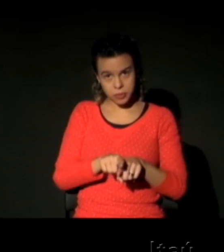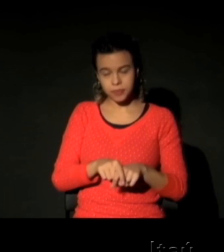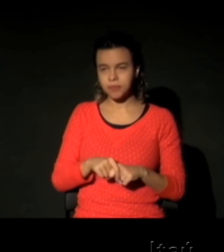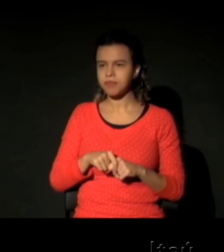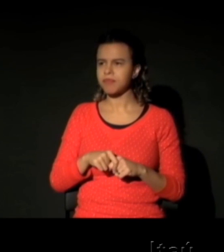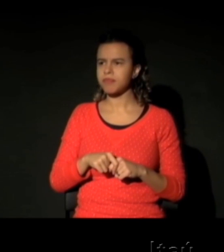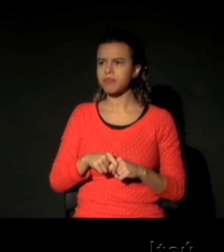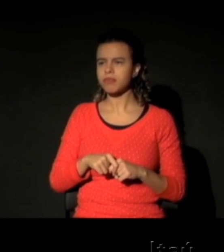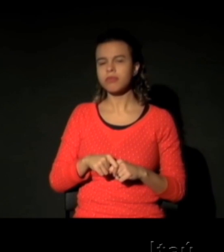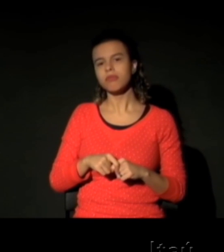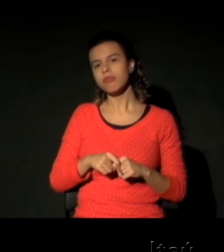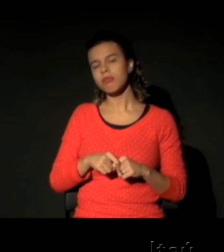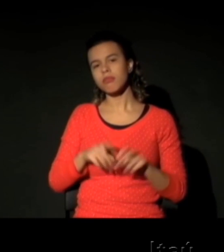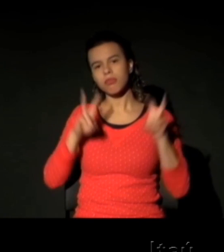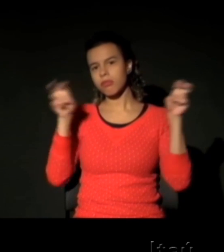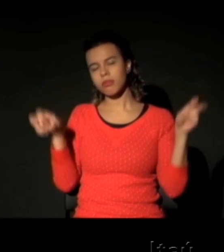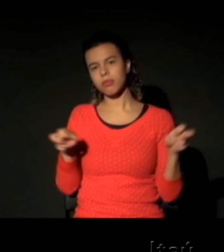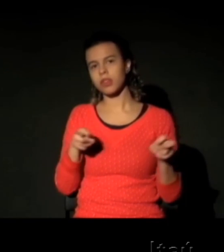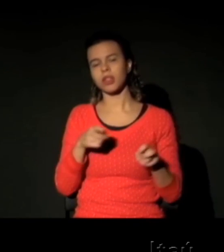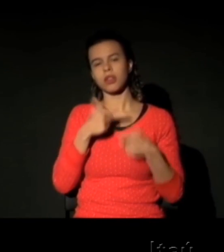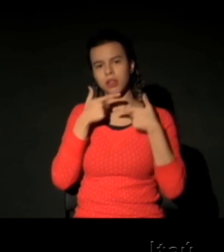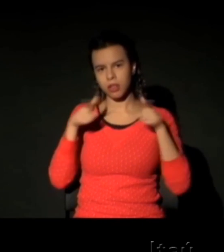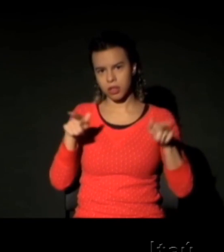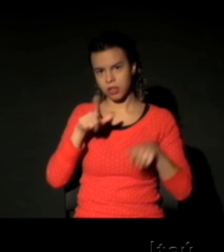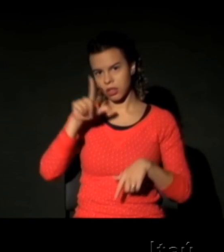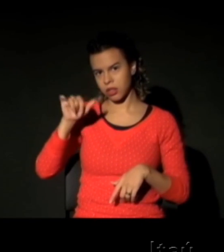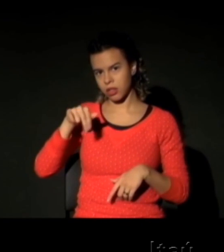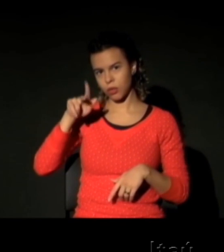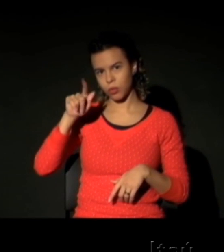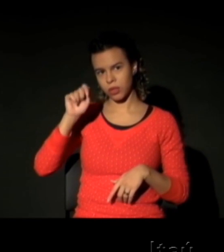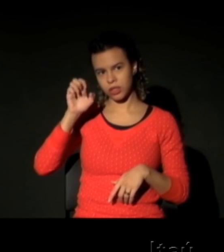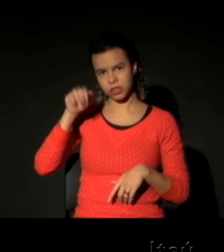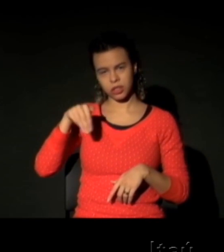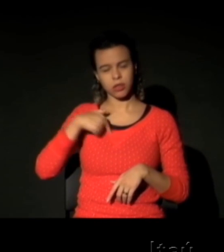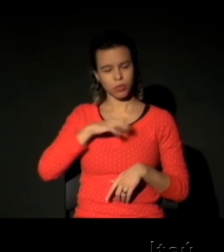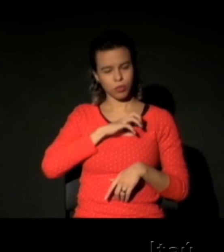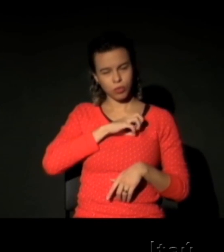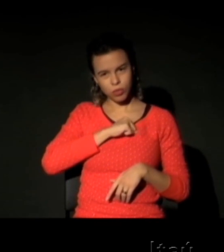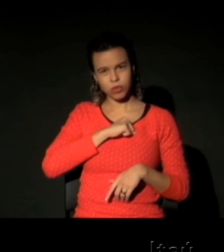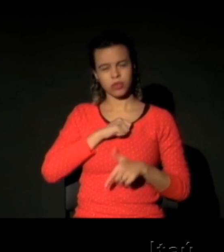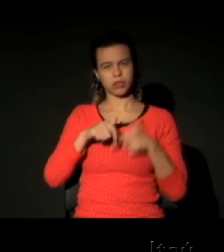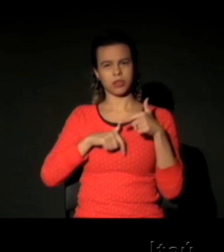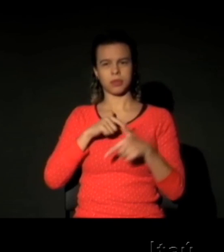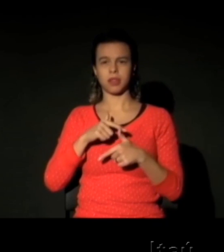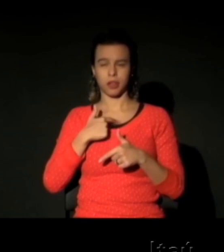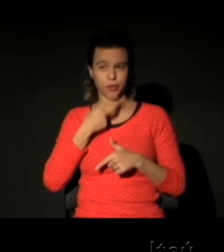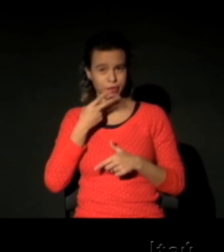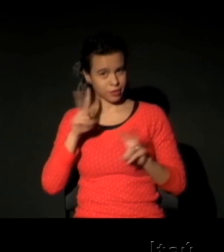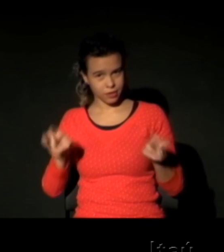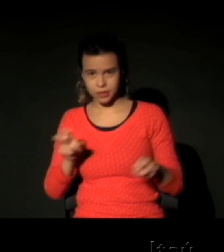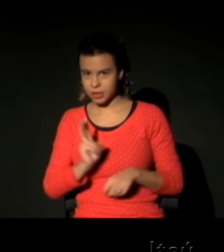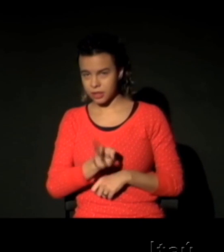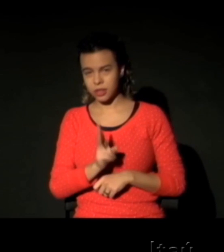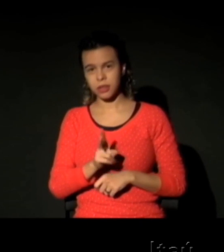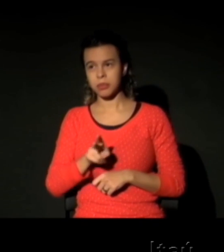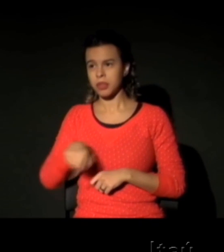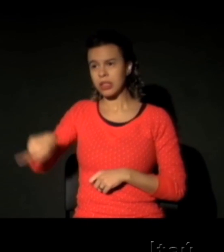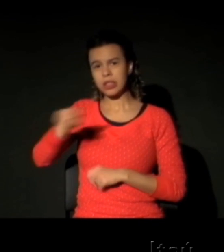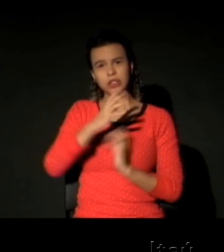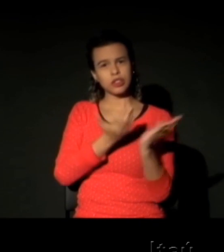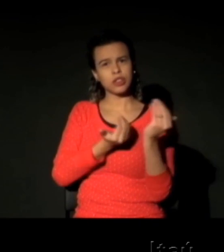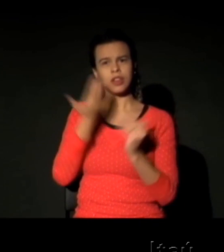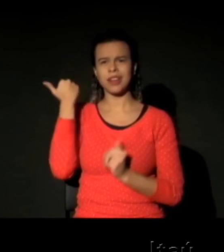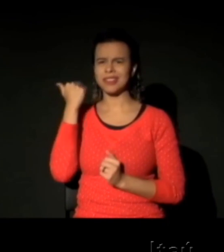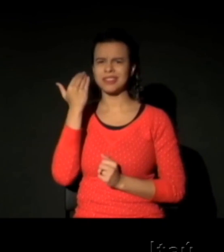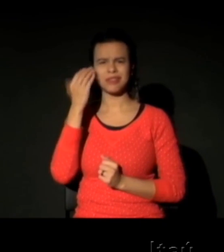né e em termos da questão das linguagens Eu gosto de trabalhar por isso que eu digo é um momento em que uma uma uma geração inteira de jovens que não sabiam que era